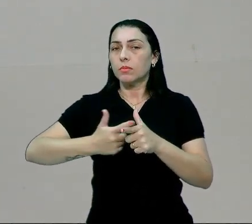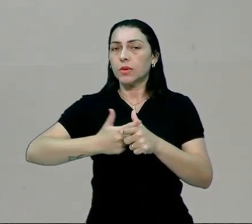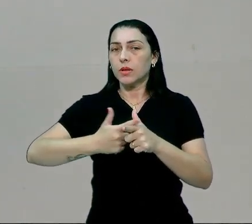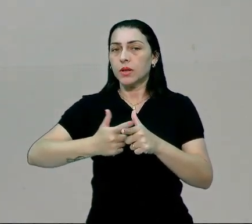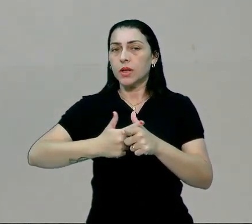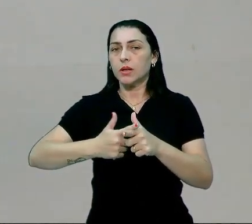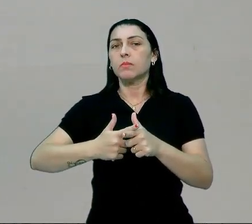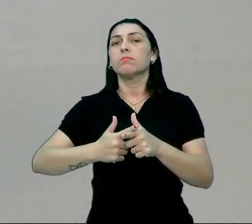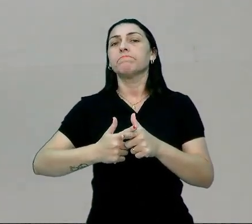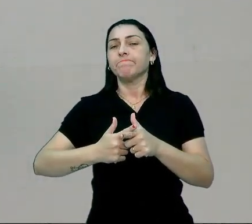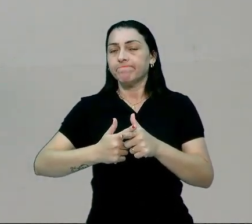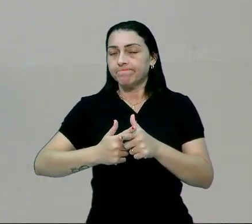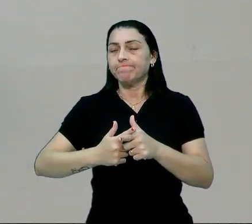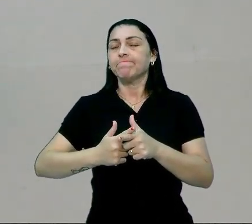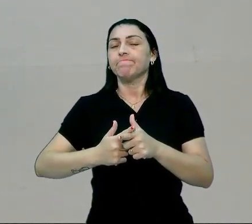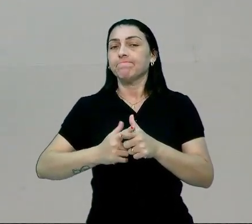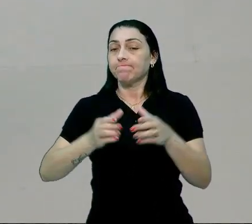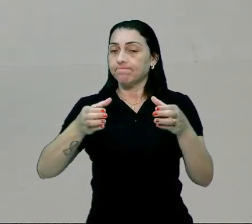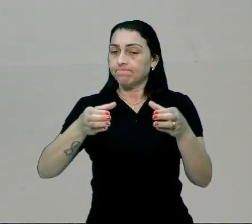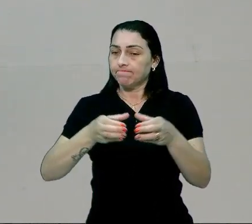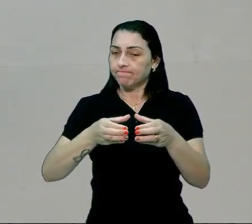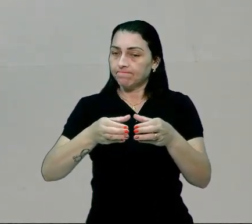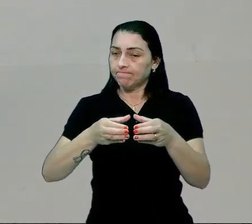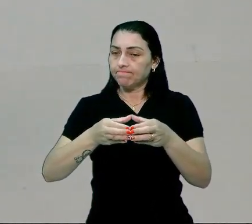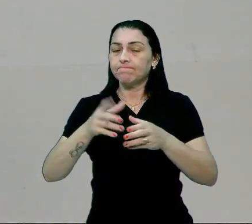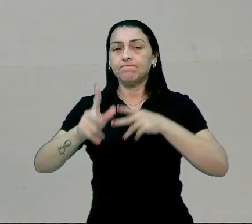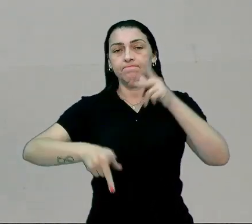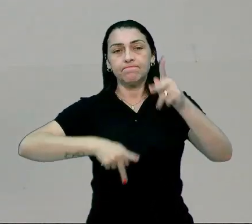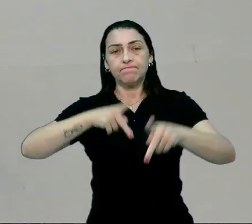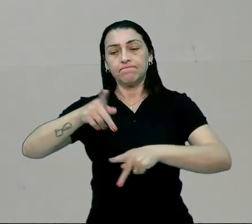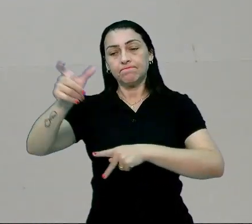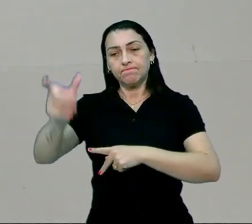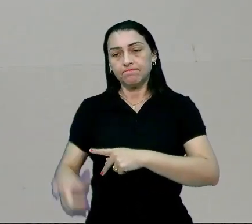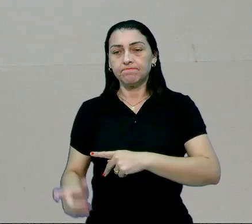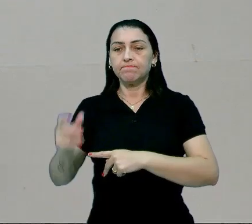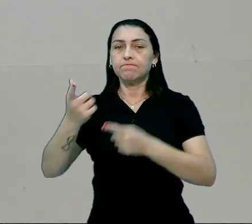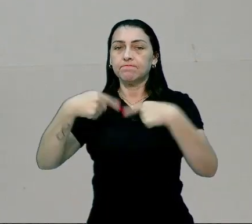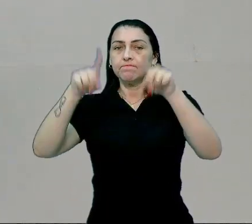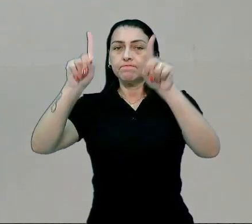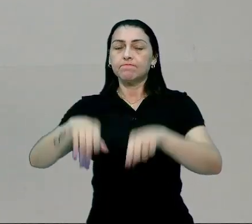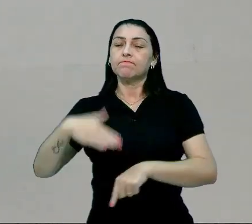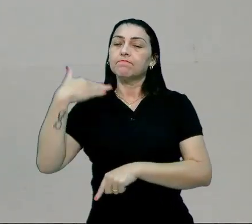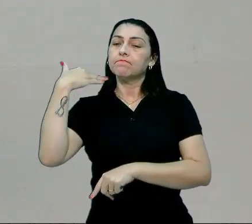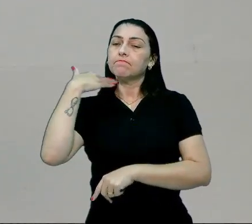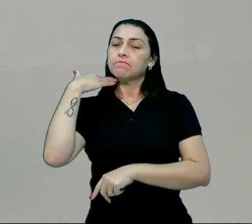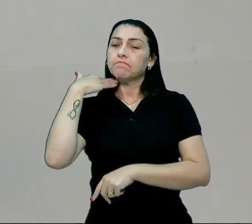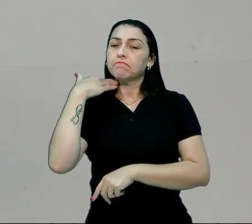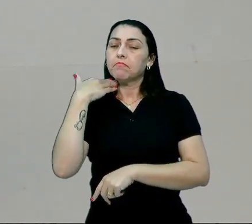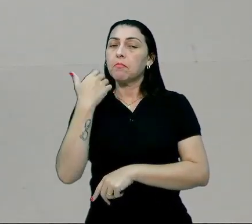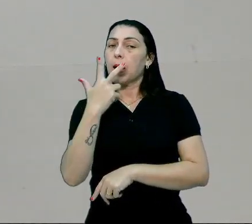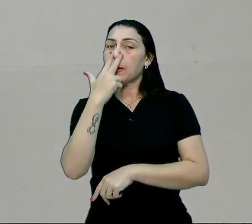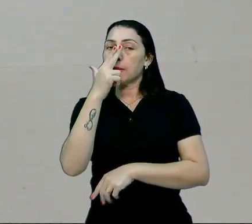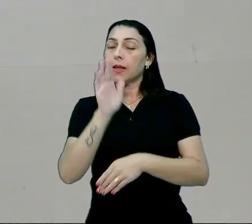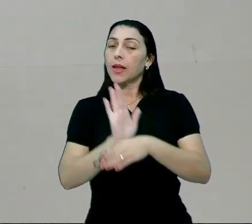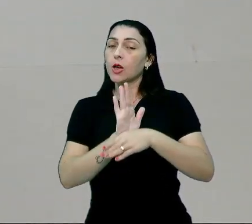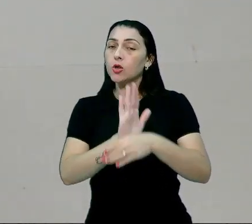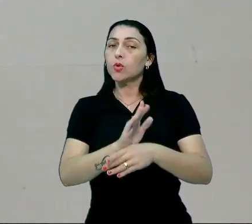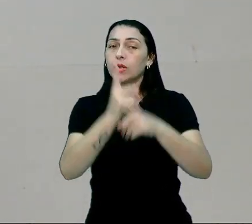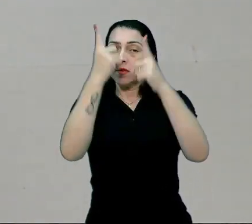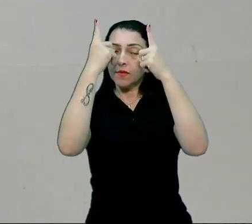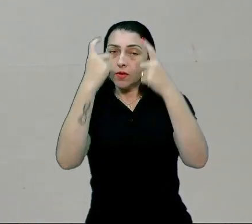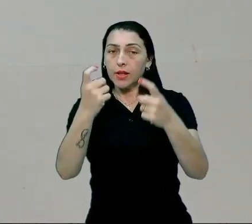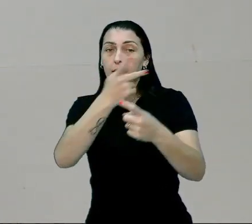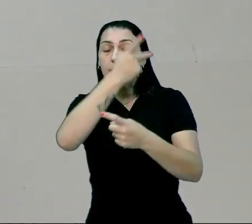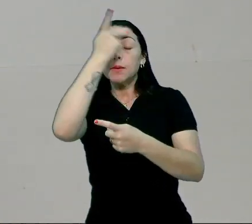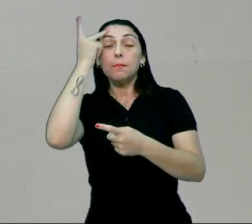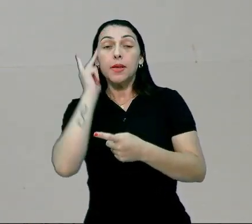como se essa camada da população, os bancários, estivessem à mercê da violência, enquanto os banqueiros, que